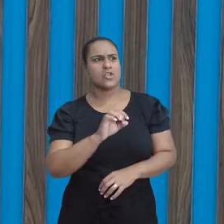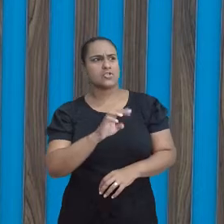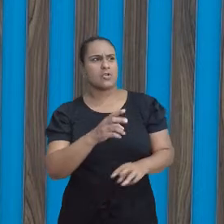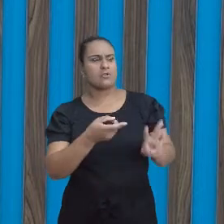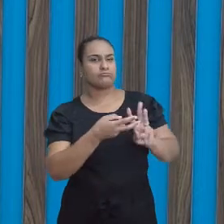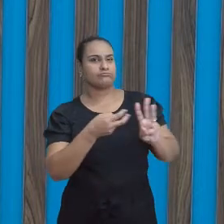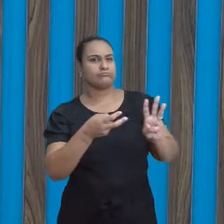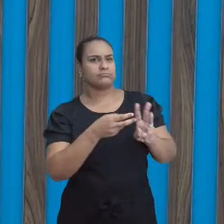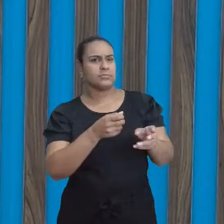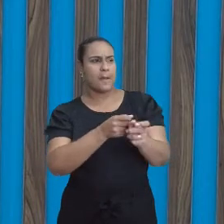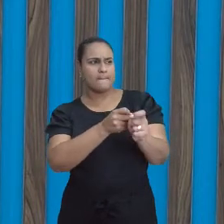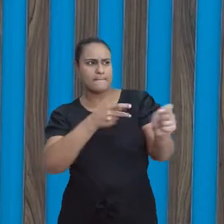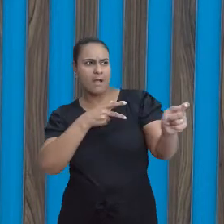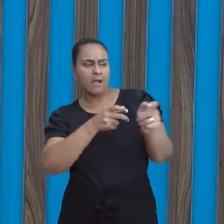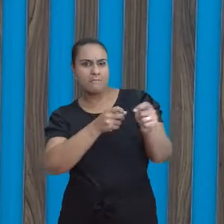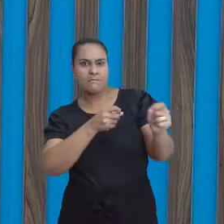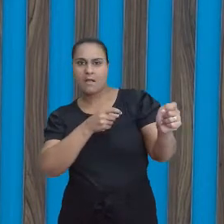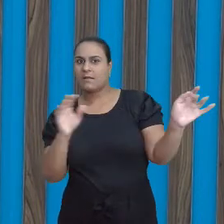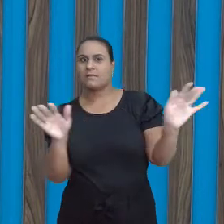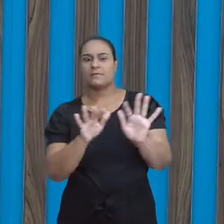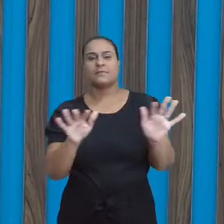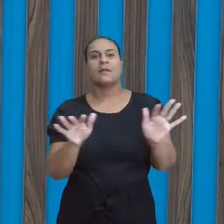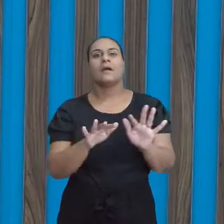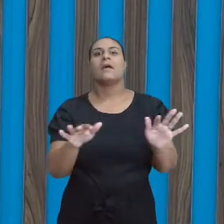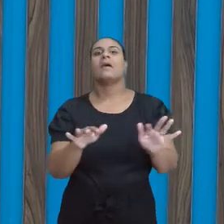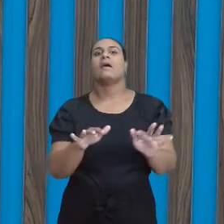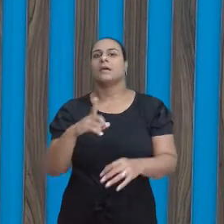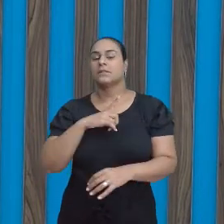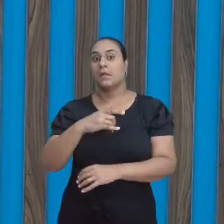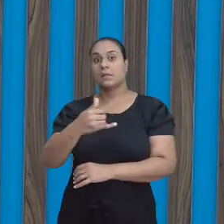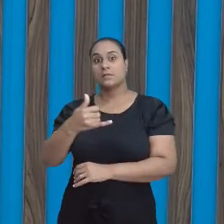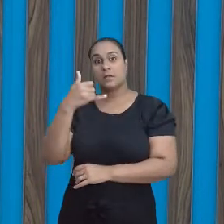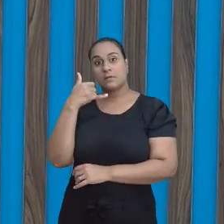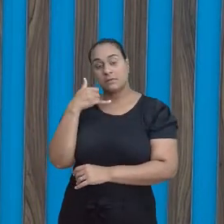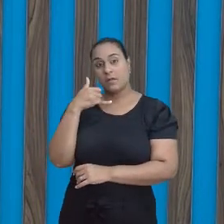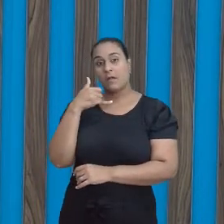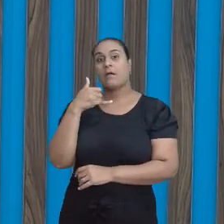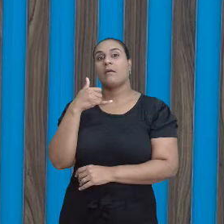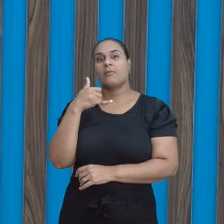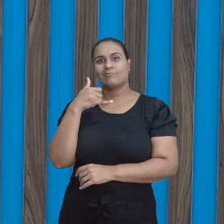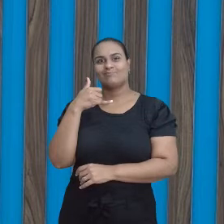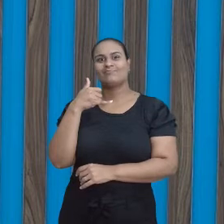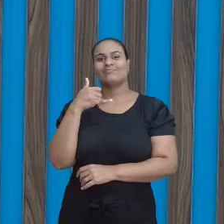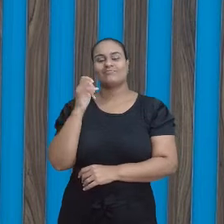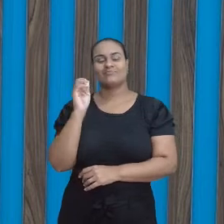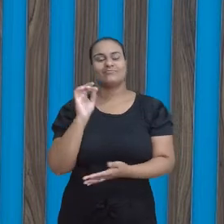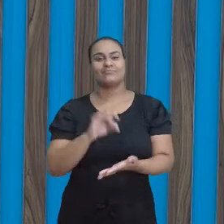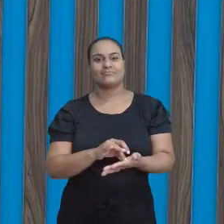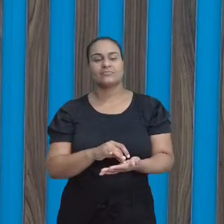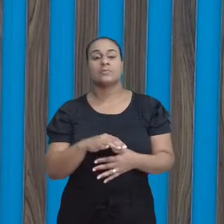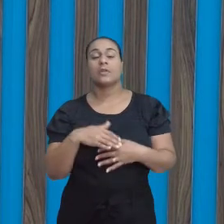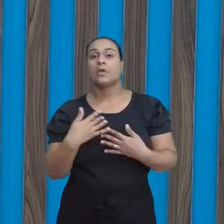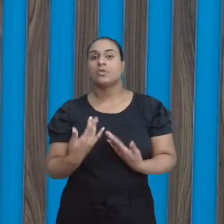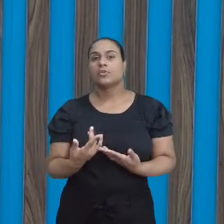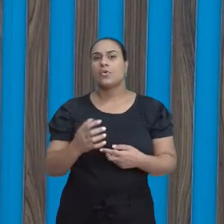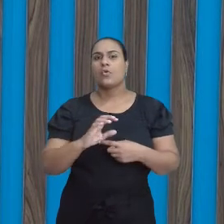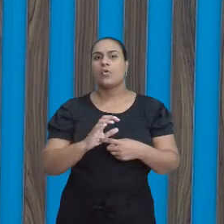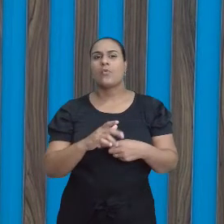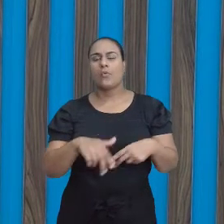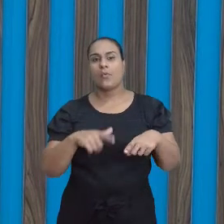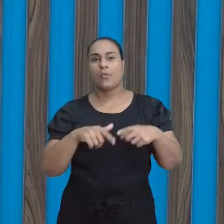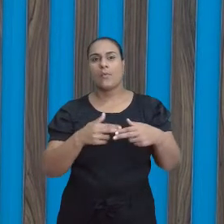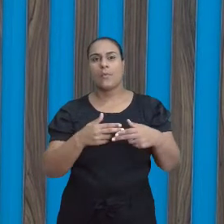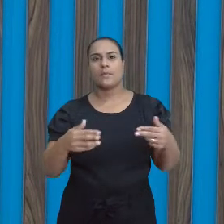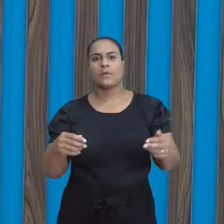e flecha. Não. Os índios estão com celular, estão com máquina, Vanessa. Mas eu trouxe um instrumento aqui só para poder chegar e